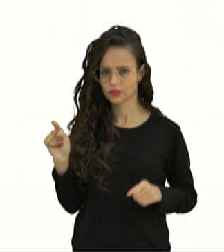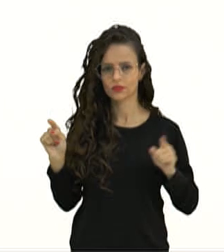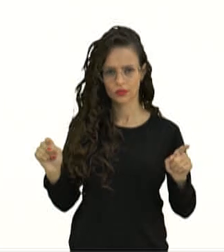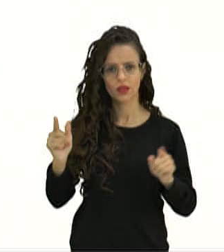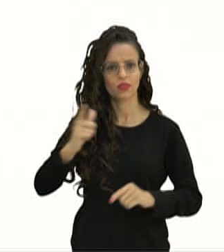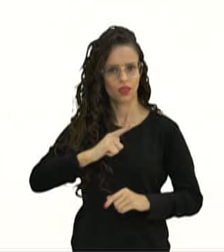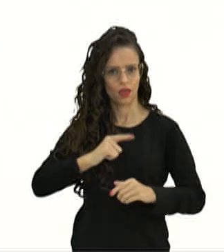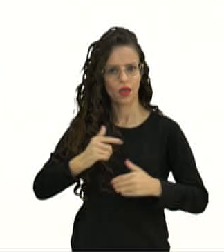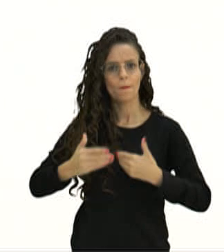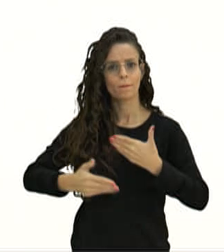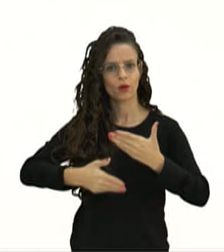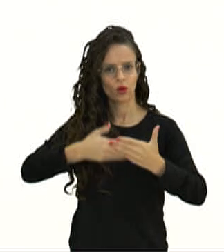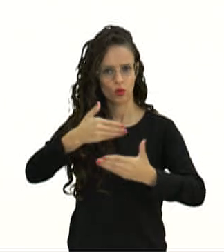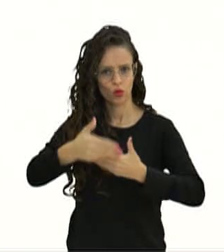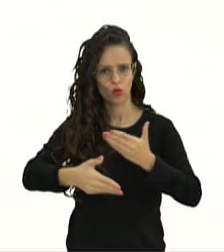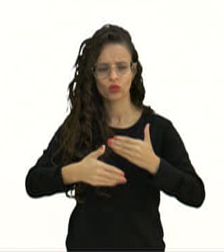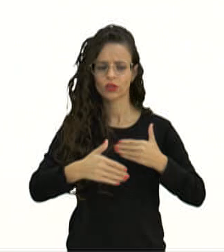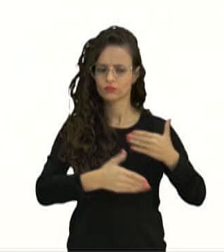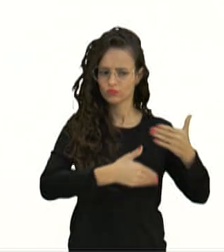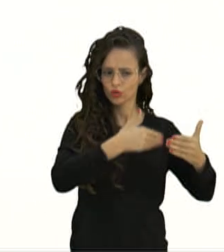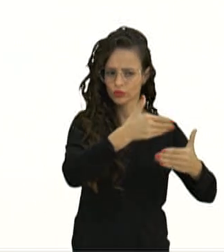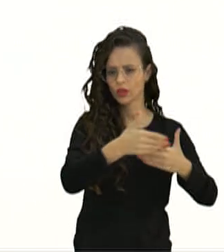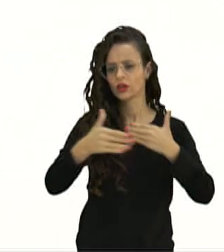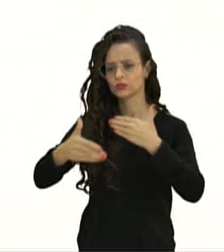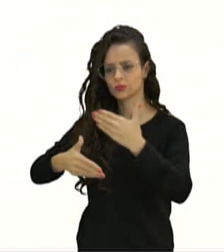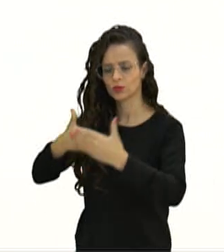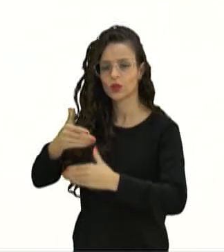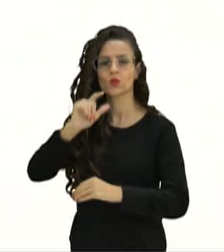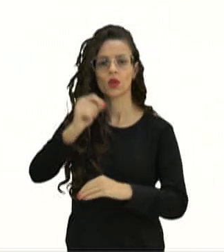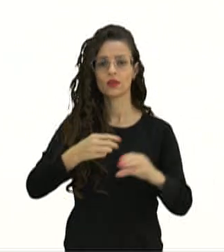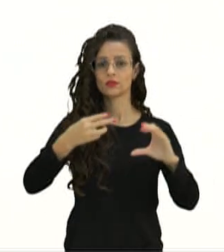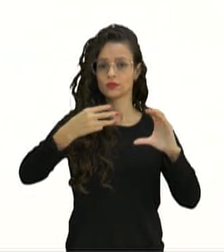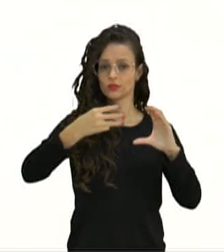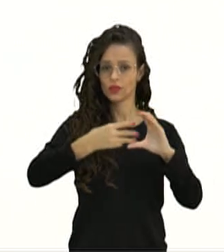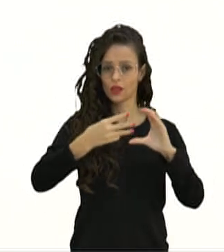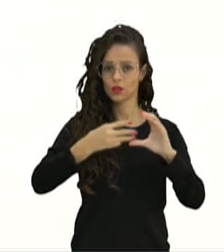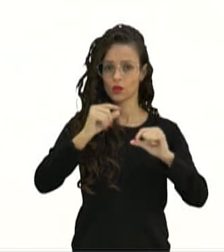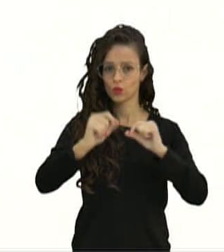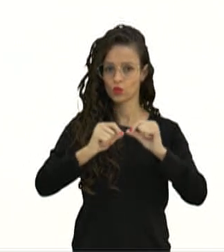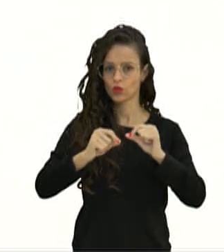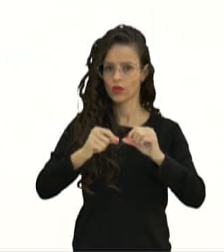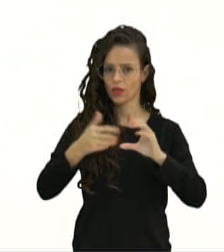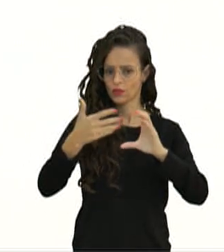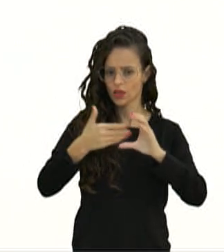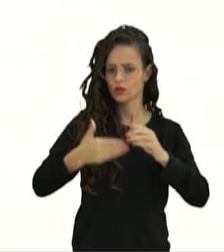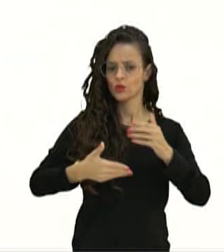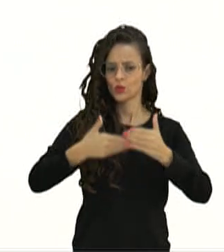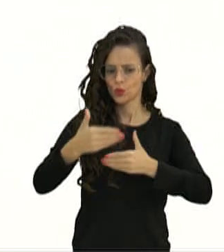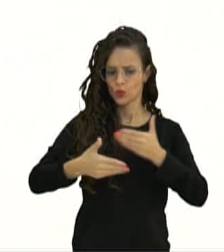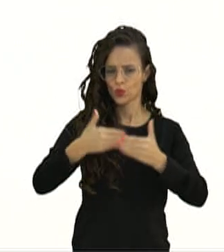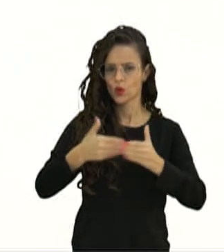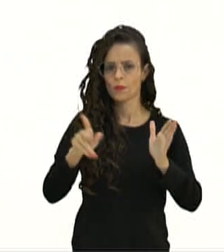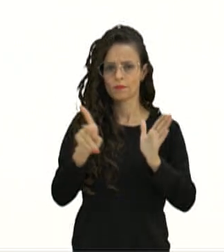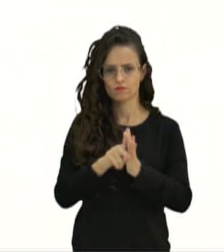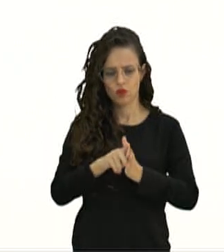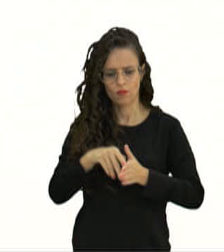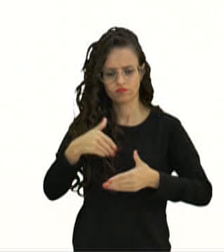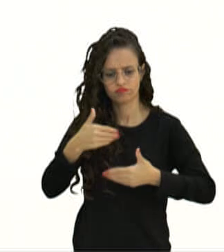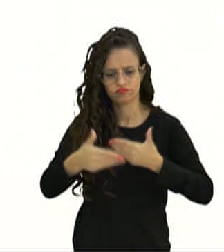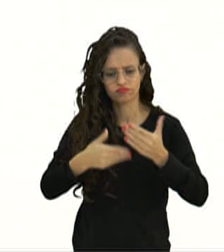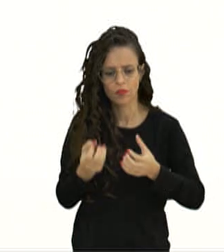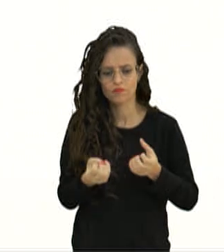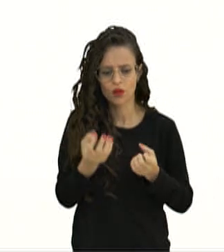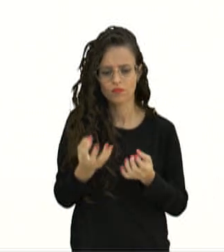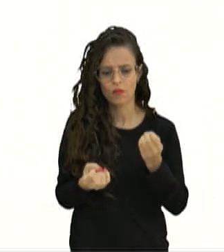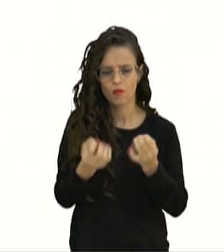temos um processo em que as células vão participando, processo fisiológico, até que